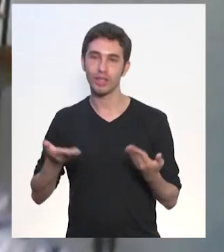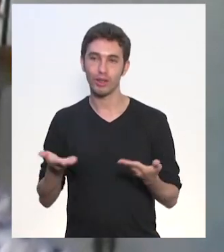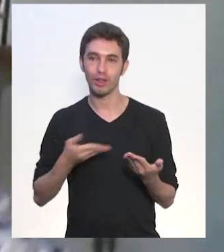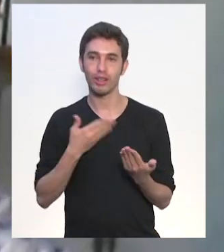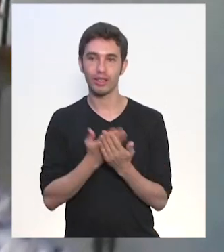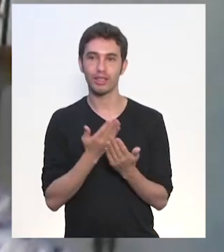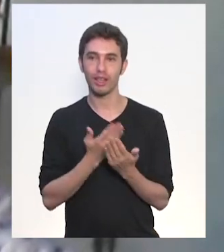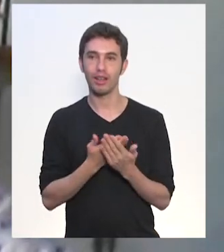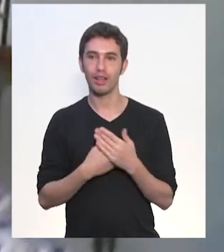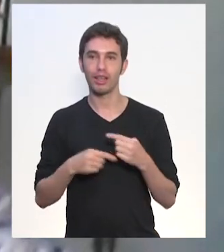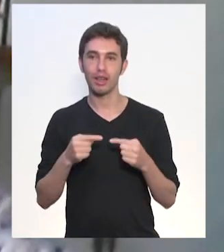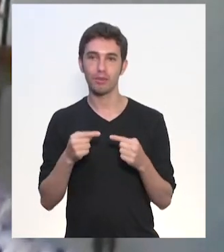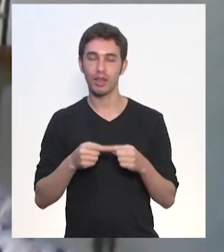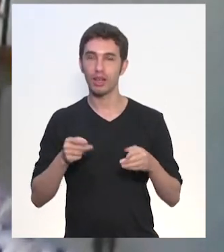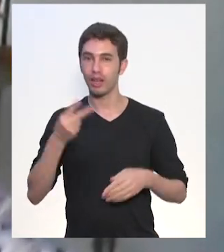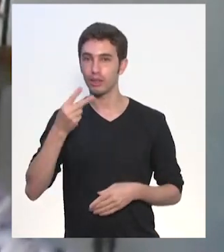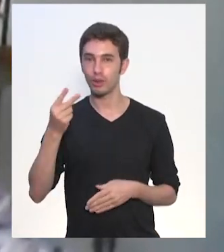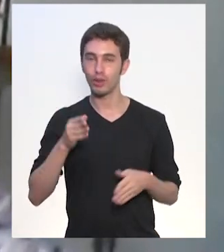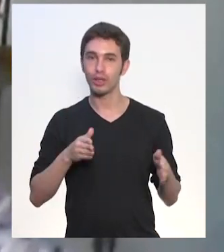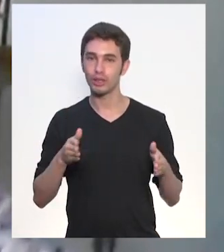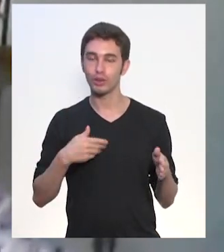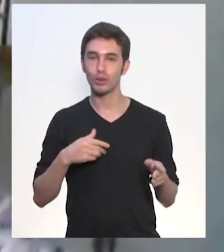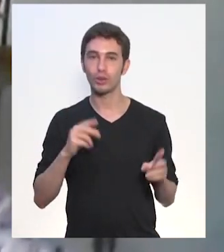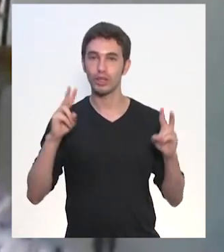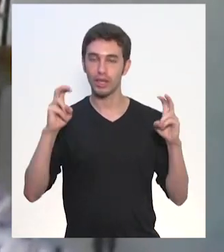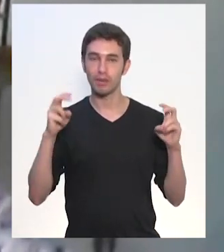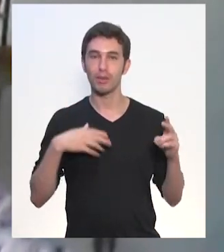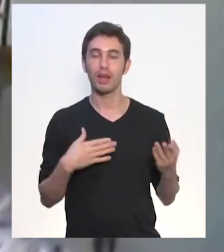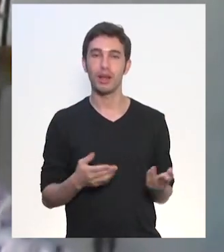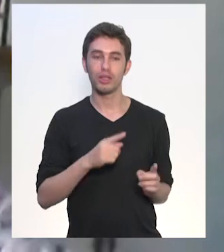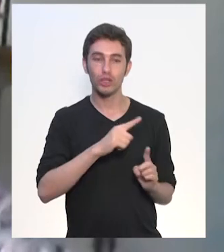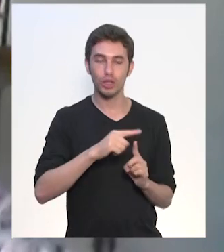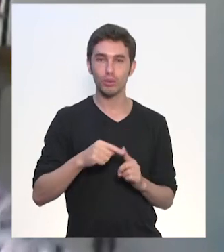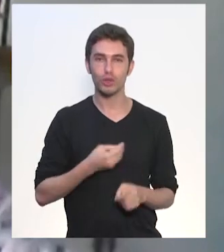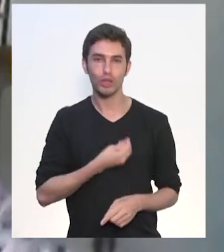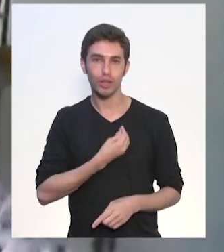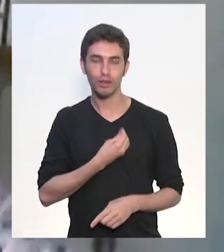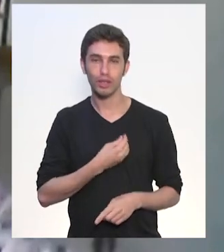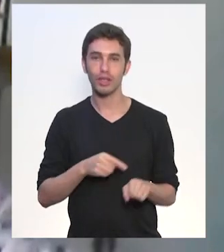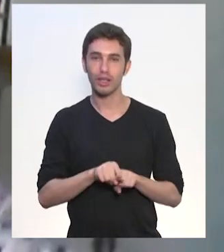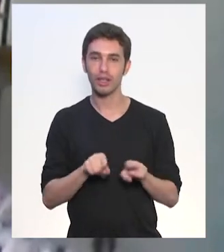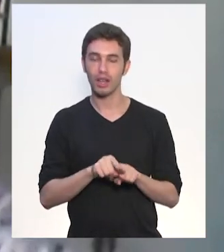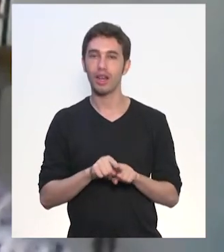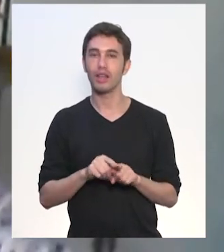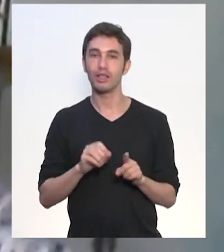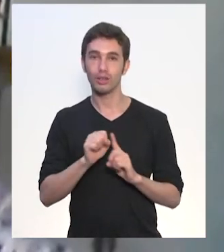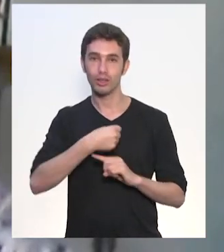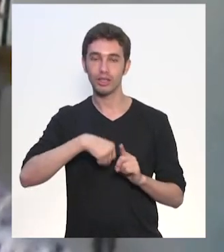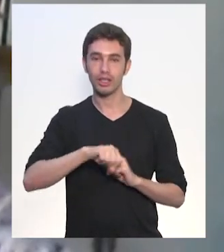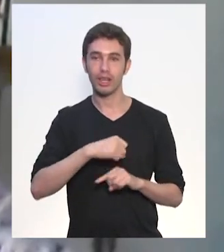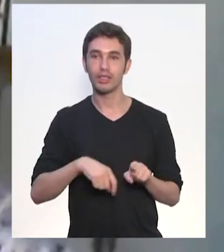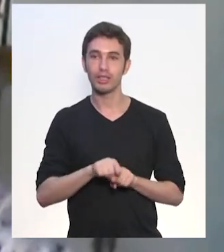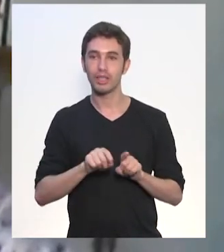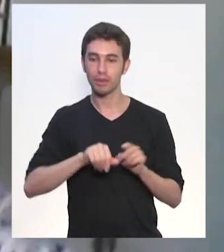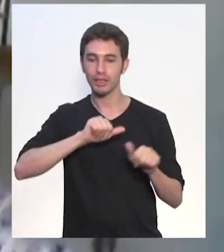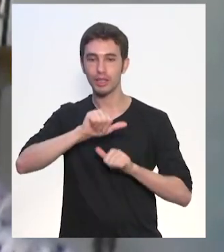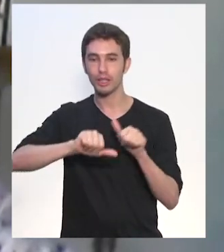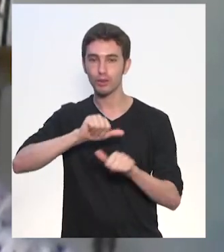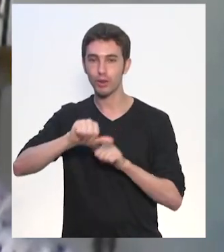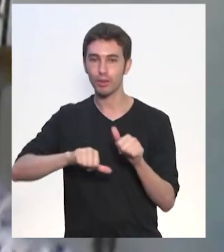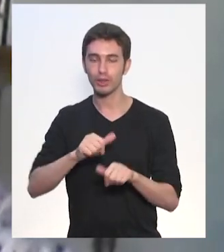aula, que é a parte 2 da aula Modo de Vida das Sociedades e as Transformações Espaciais, que, claro, vai ser apresentada